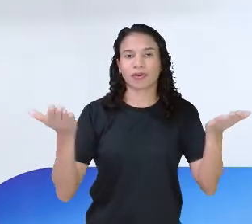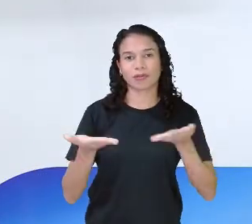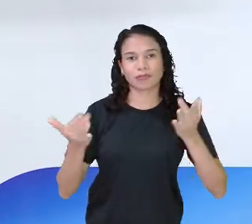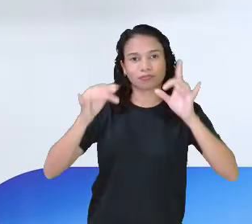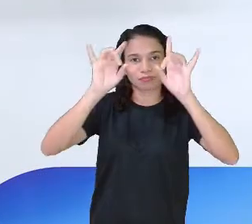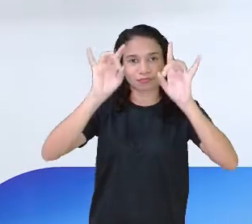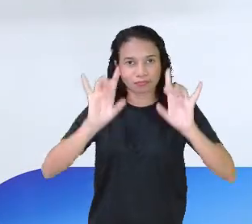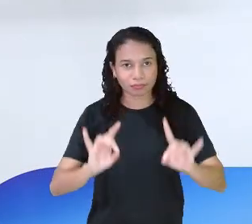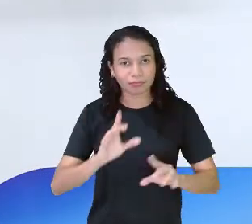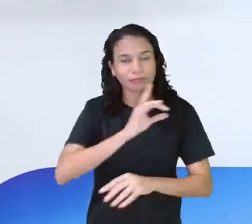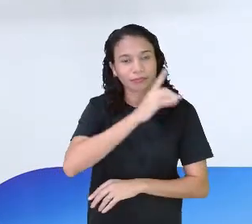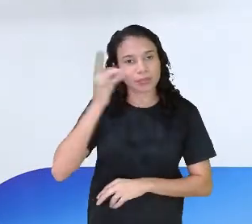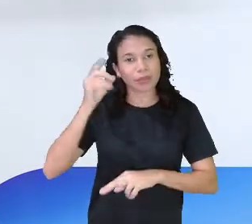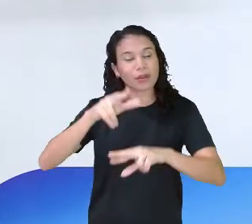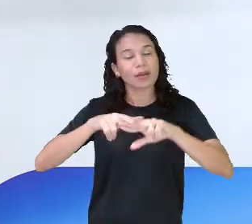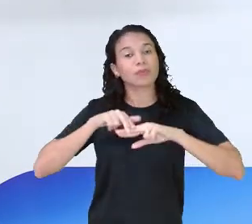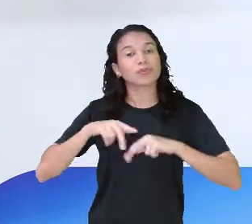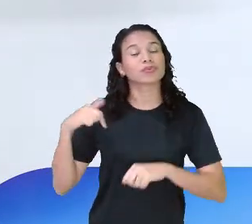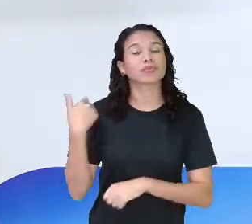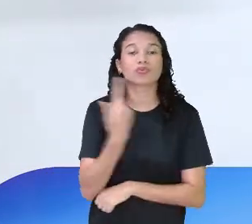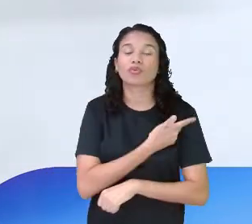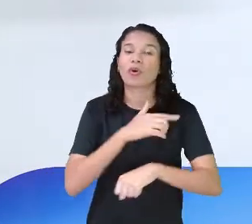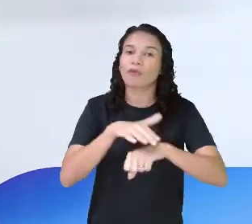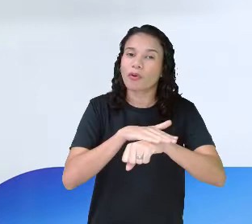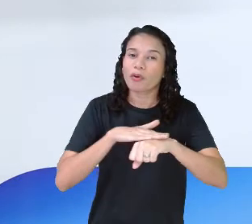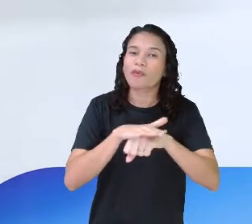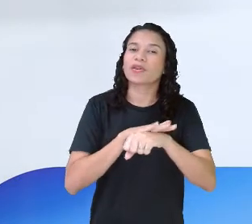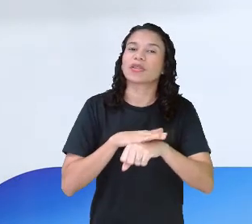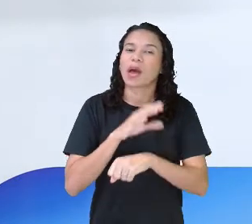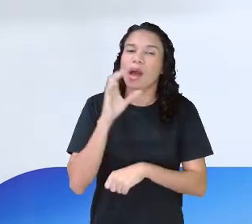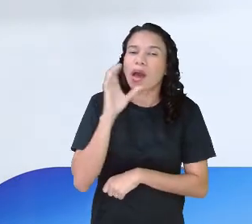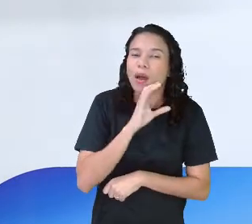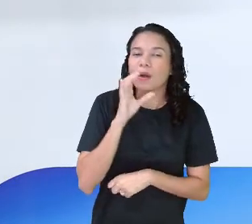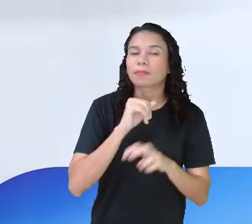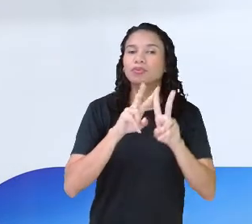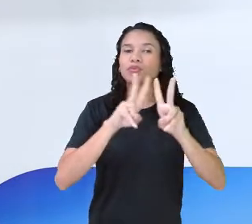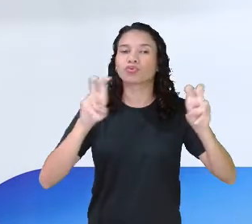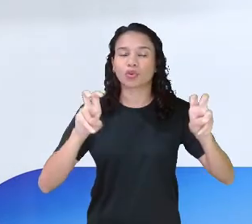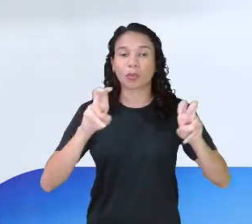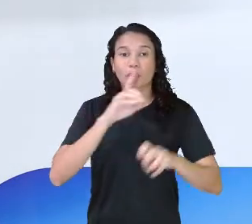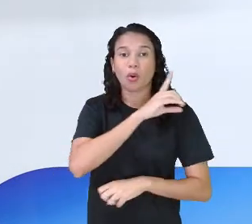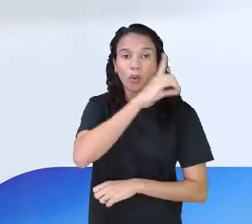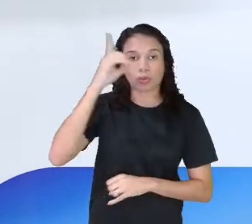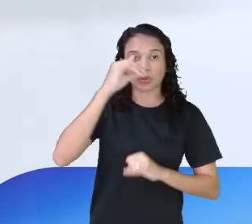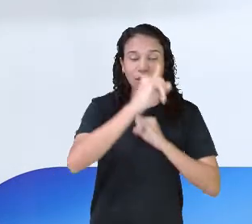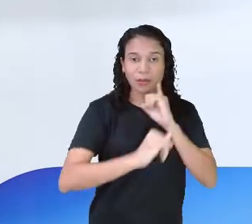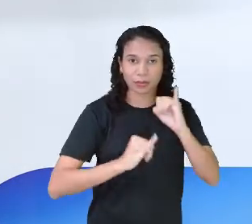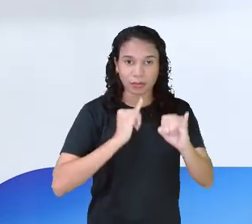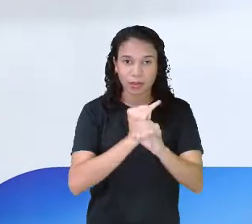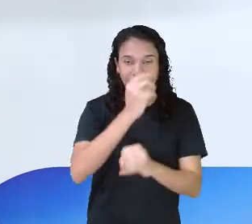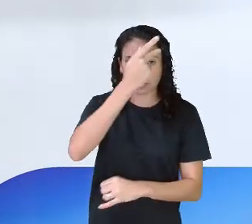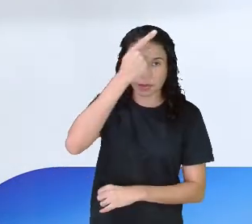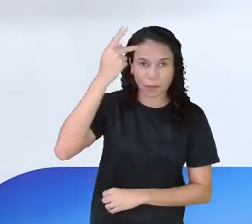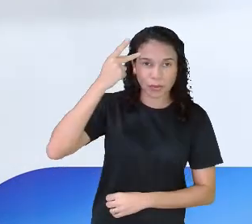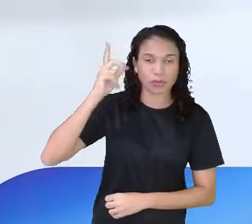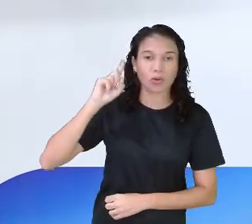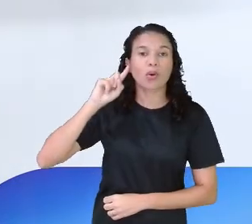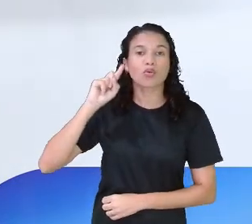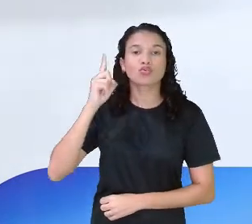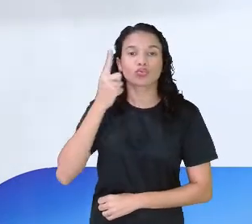essa. Então, hoje, a gente vai falar de uma forma muito breve sobre o Dia Internacional da Pessoa